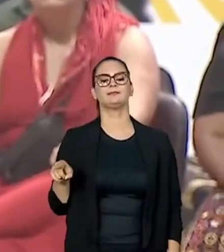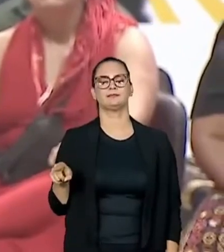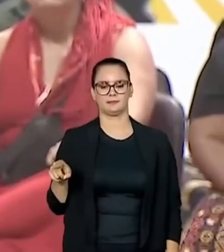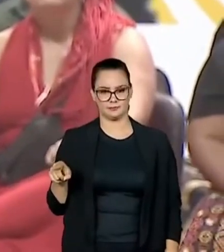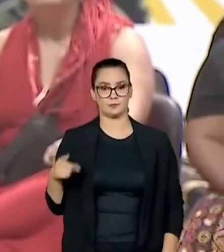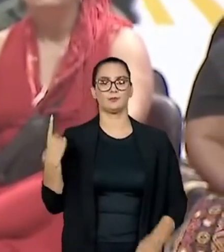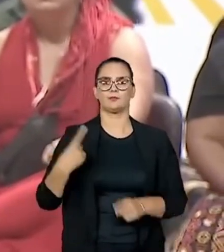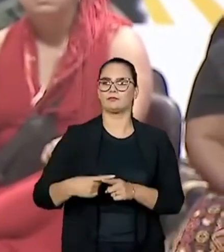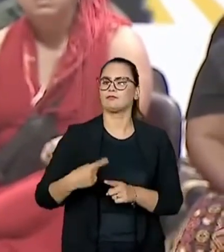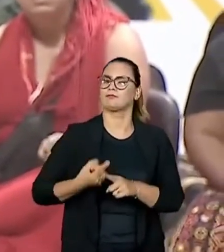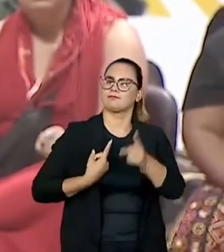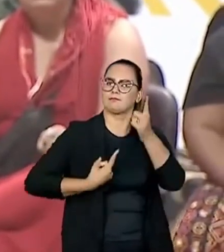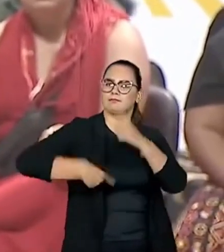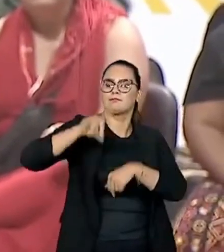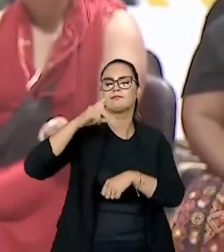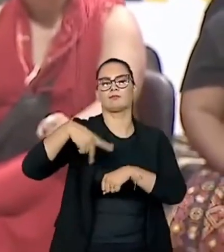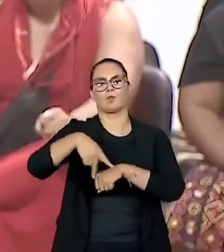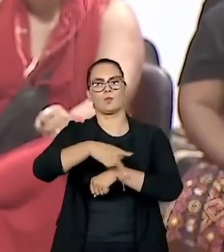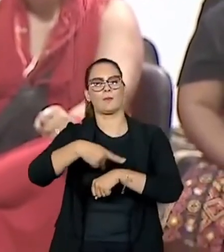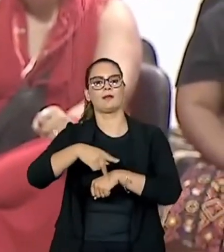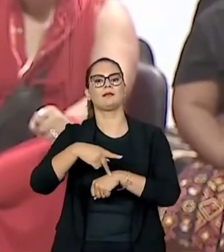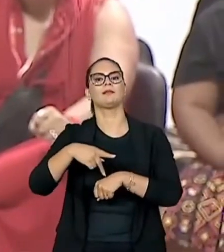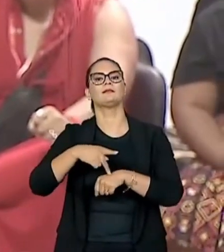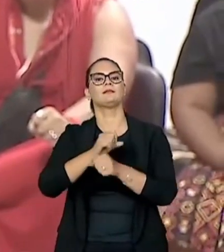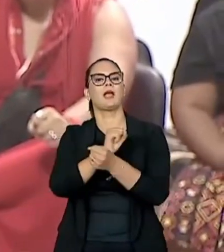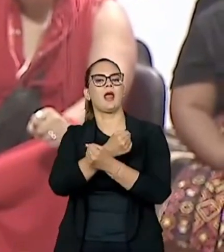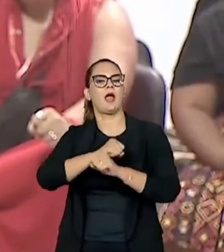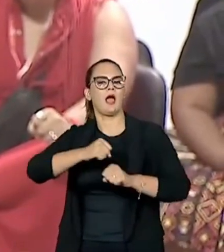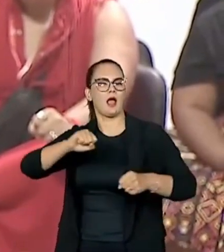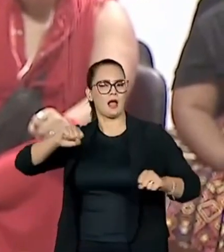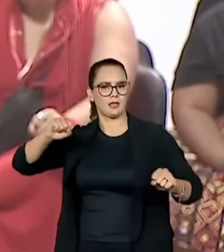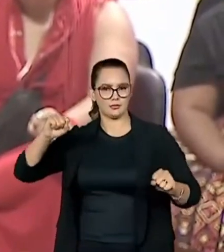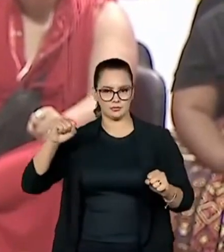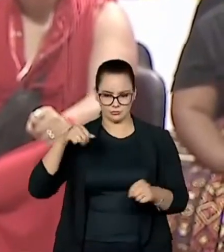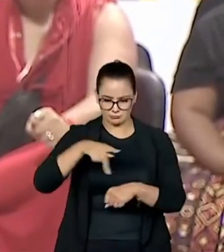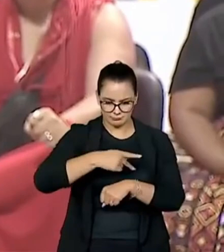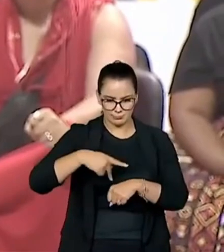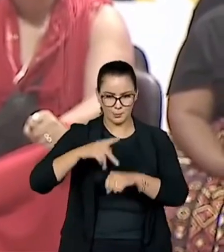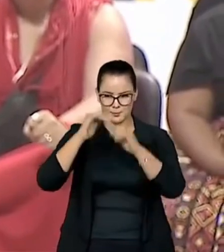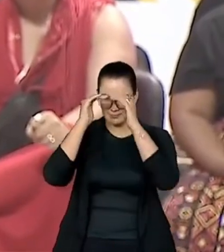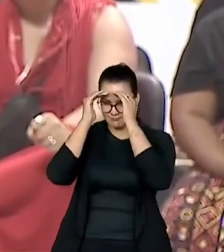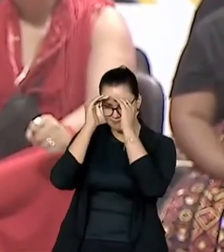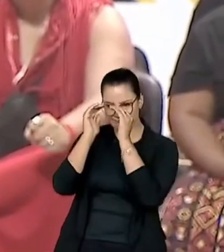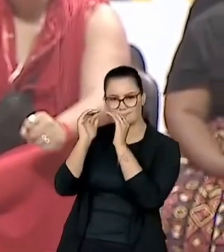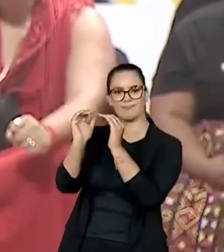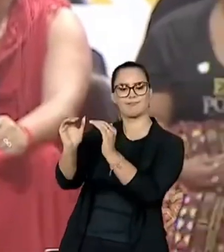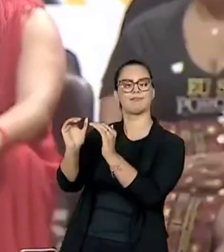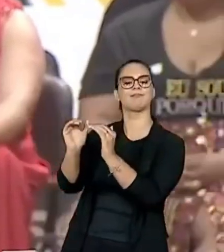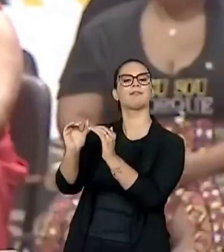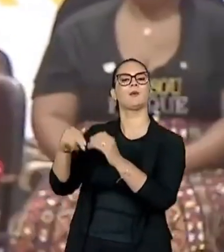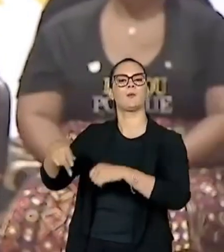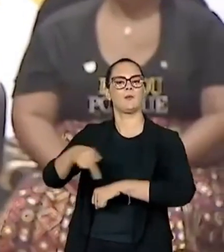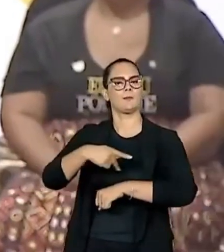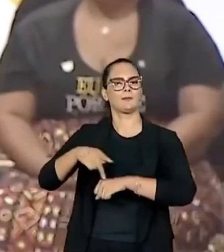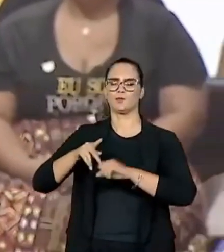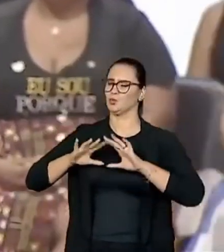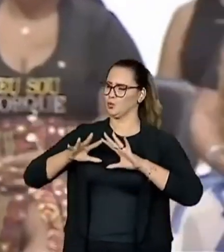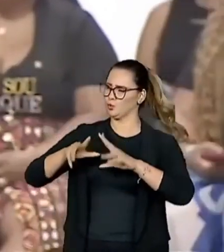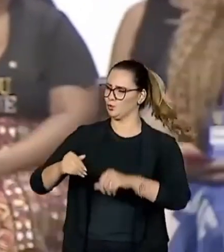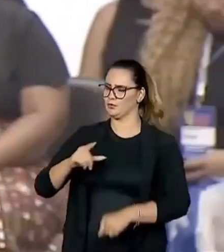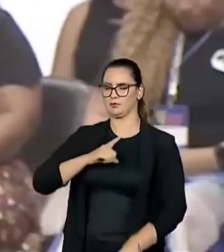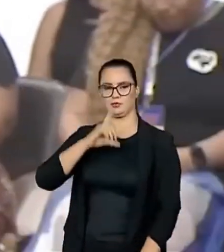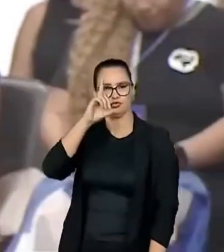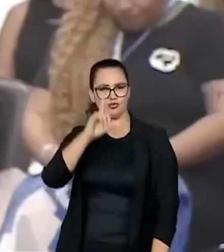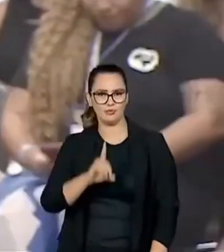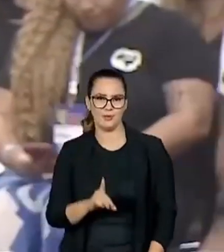cauda de tornar esse país um país grande, um país respeitado, um país onde todos têm o